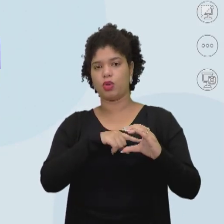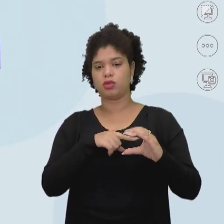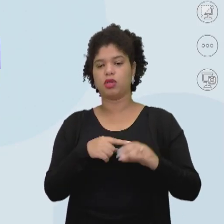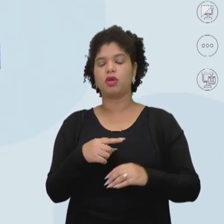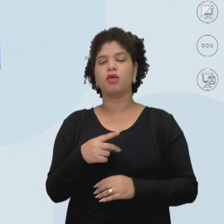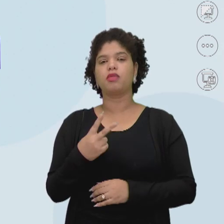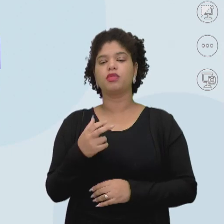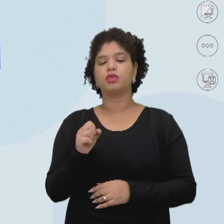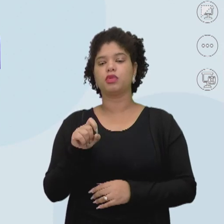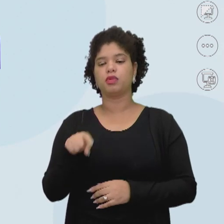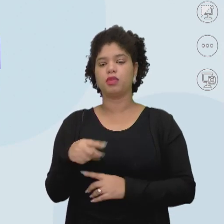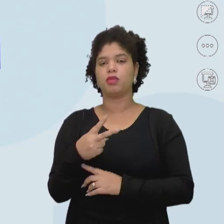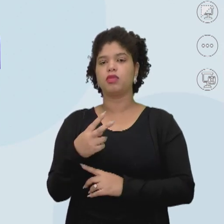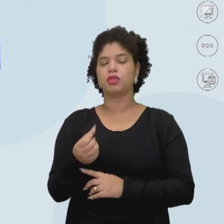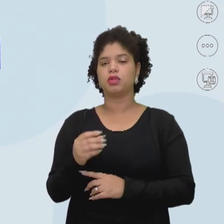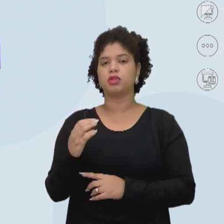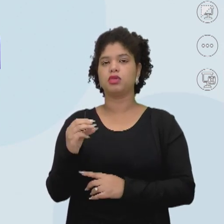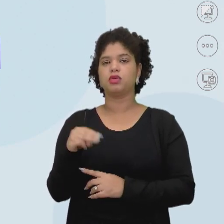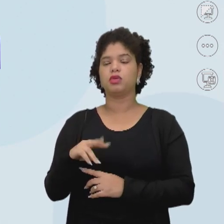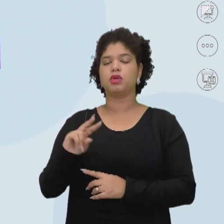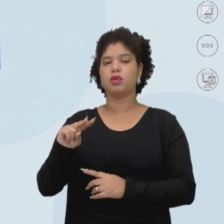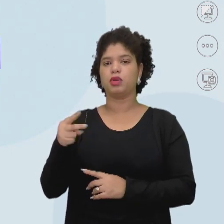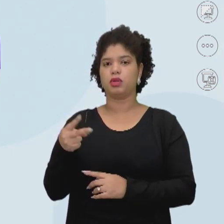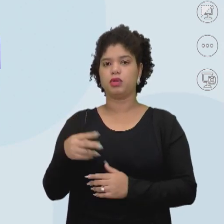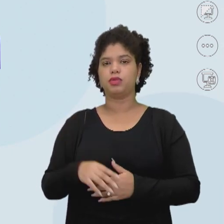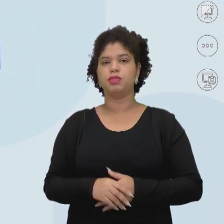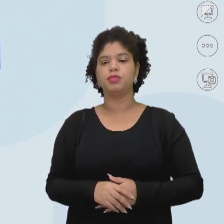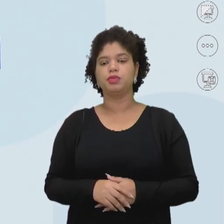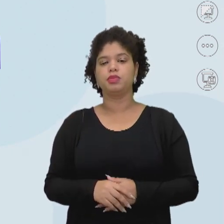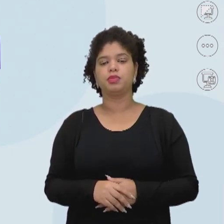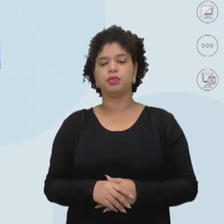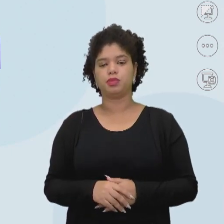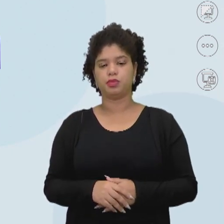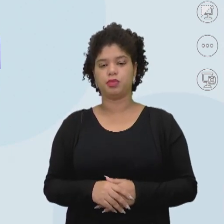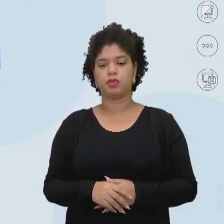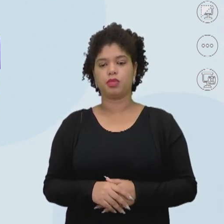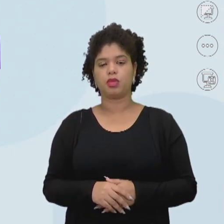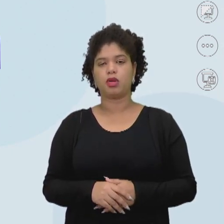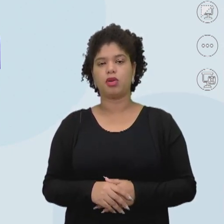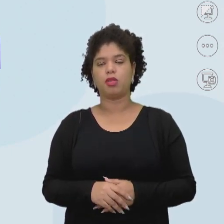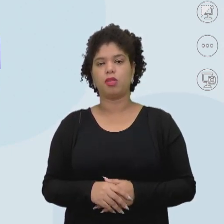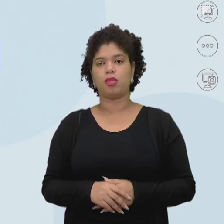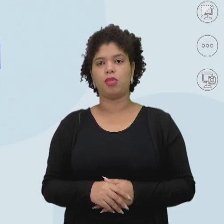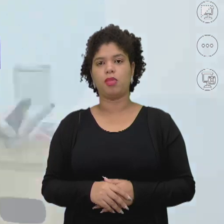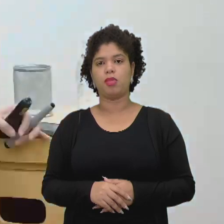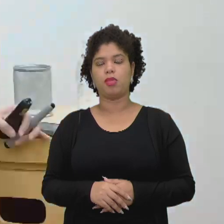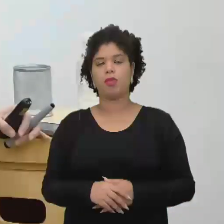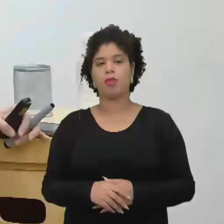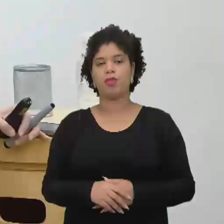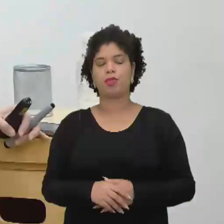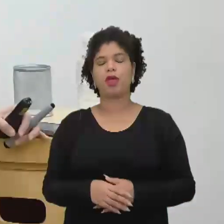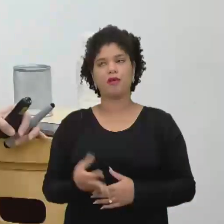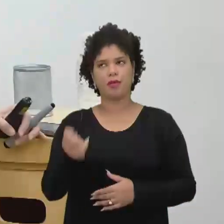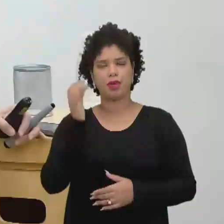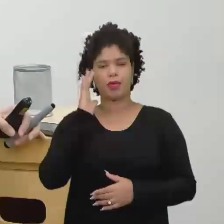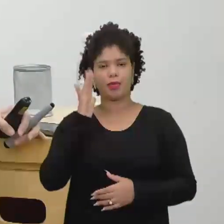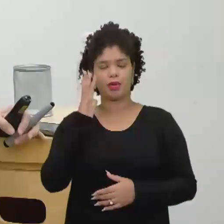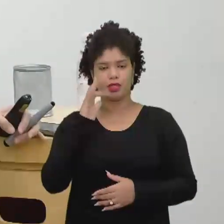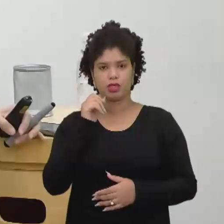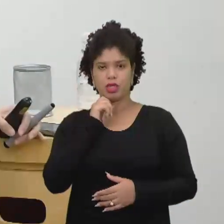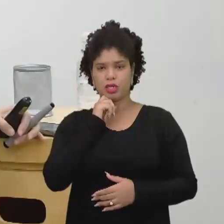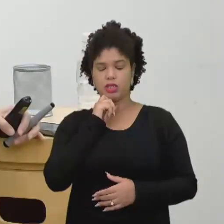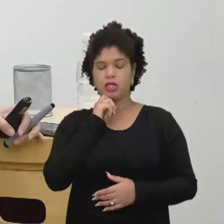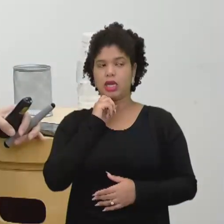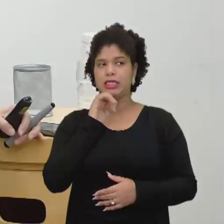28,26 centímetros quadrados, unidade ao quadrado. Então, respira, vem aqui comigo e pensa o seguinte, ó. Falou pra